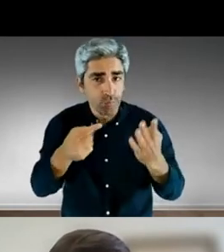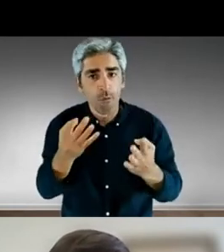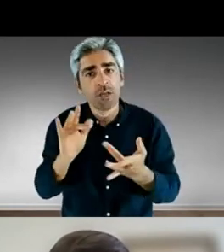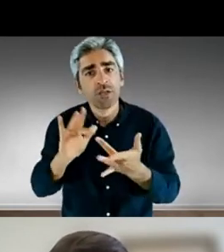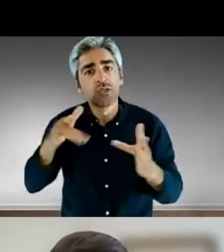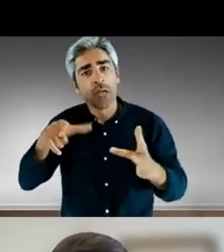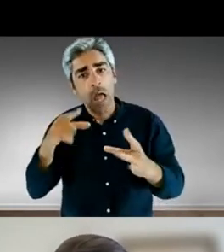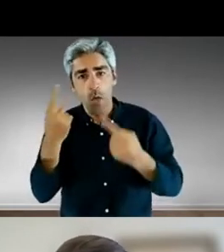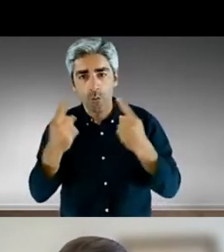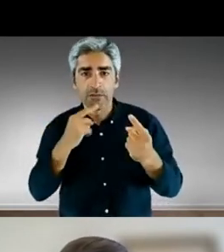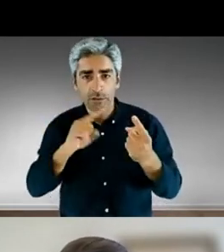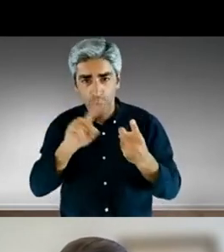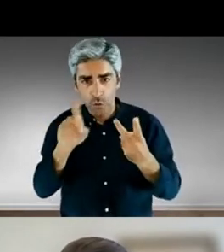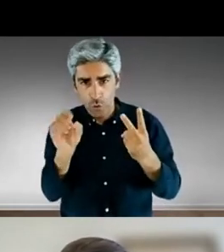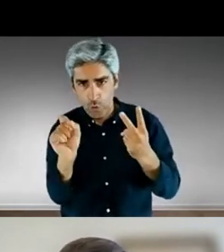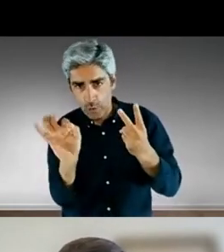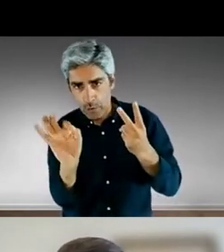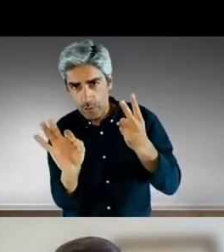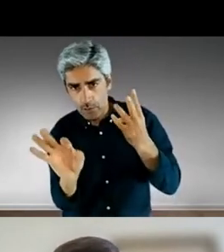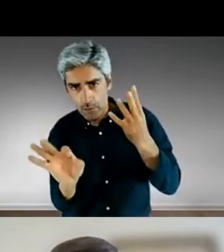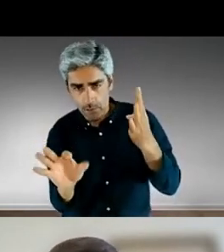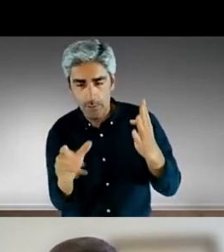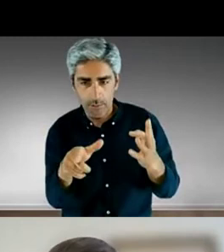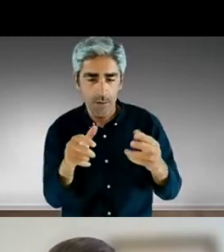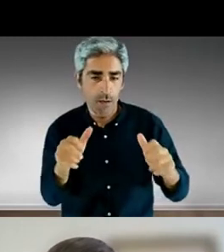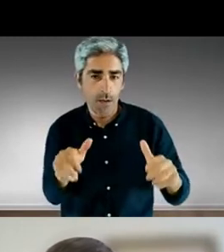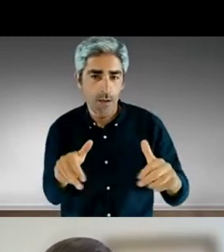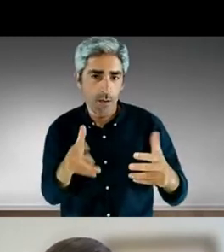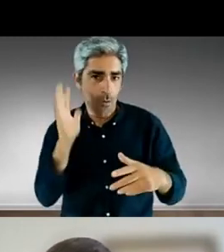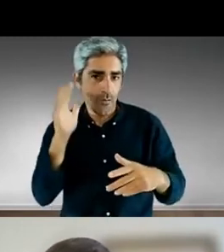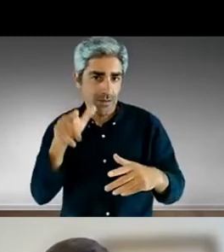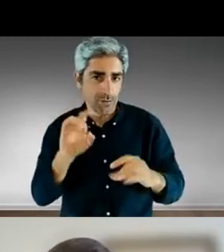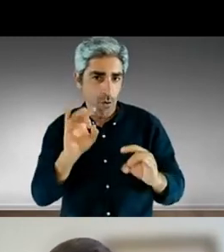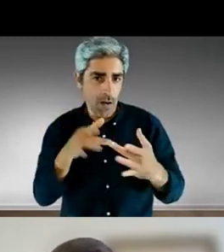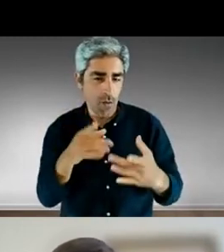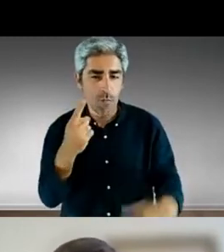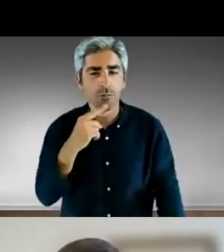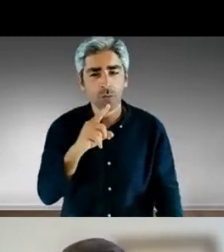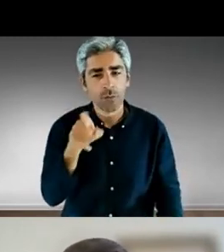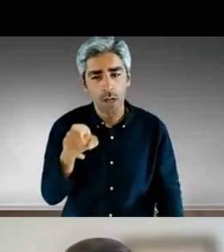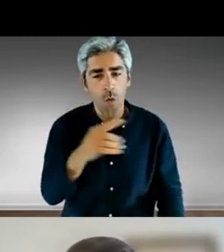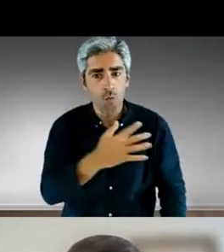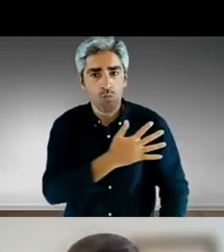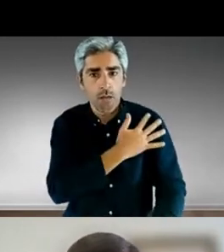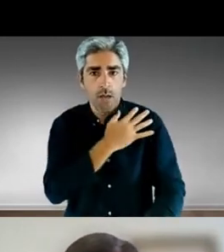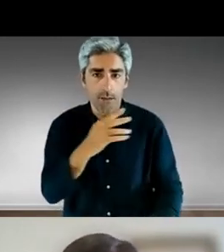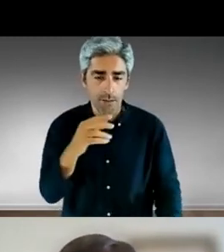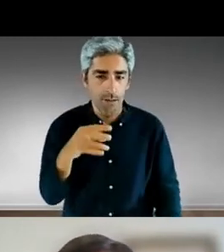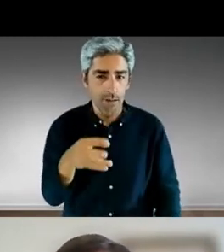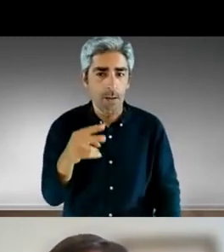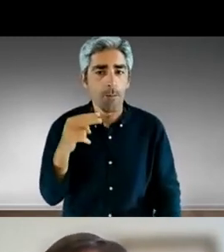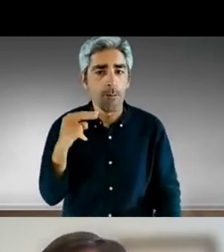chat que acompanha esta conferência online. E há uma questão que eu acho que o Comandante Pereira Silva pode,